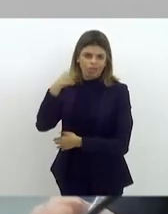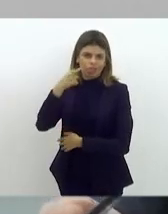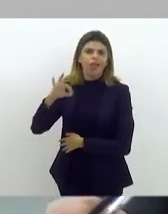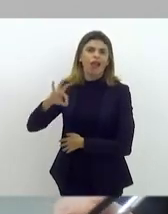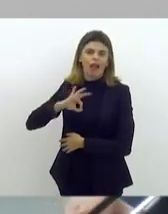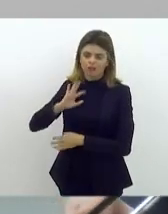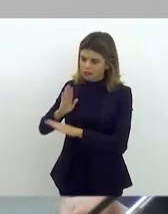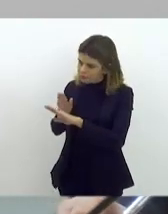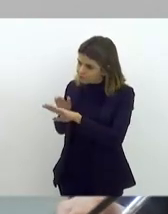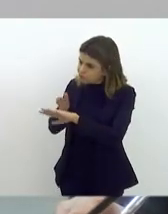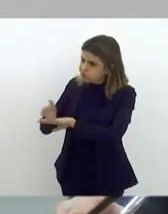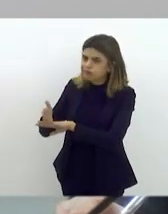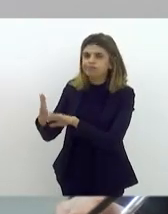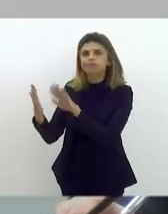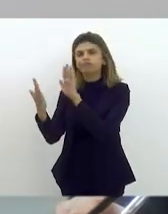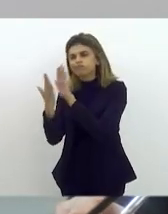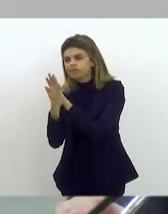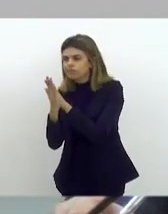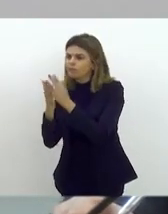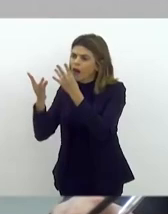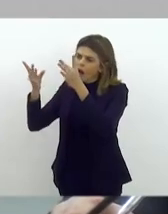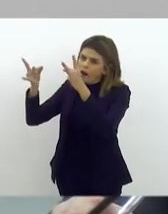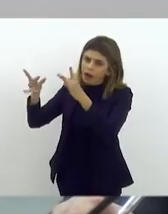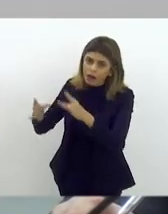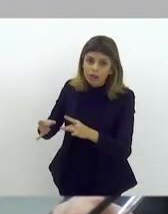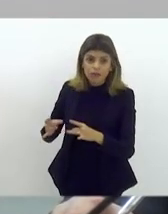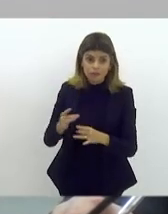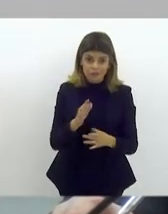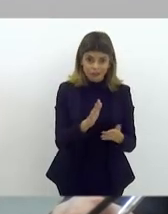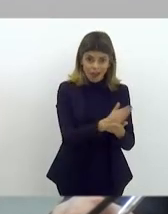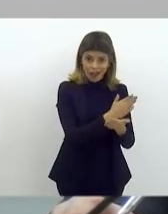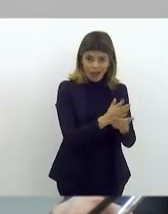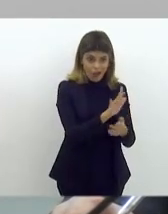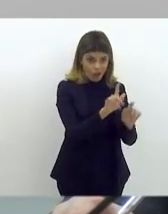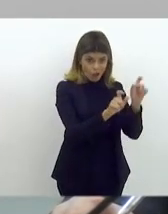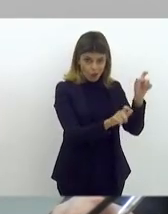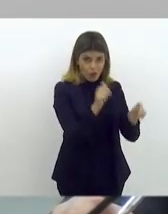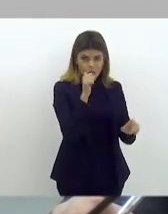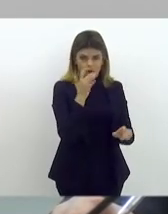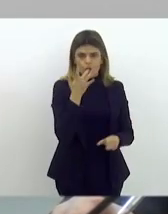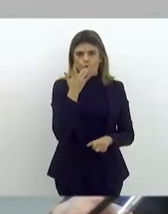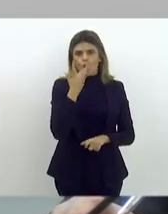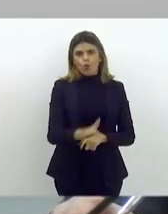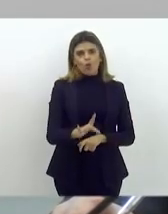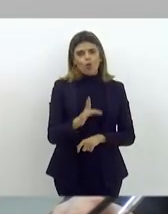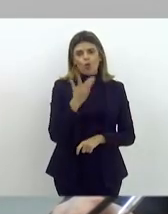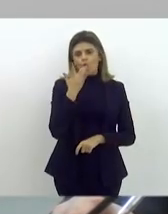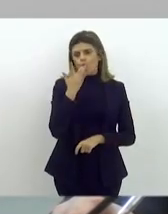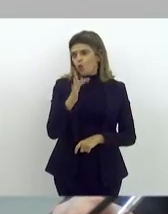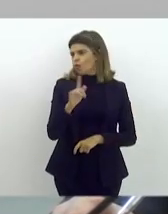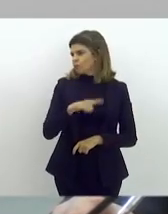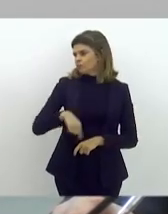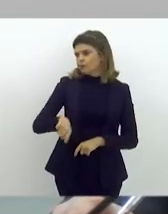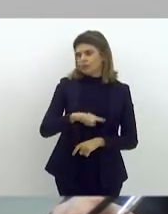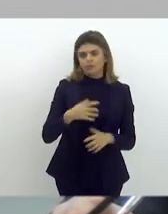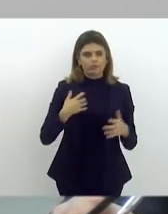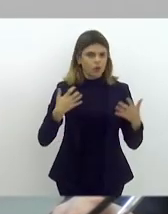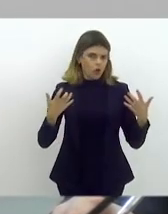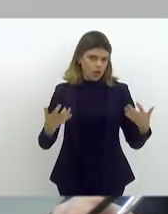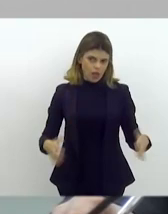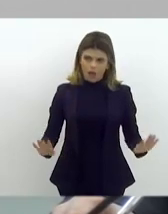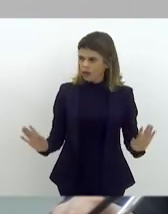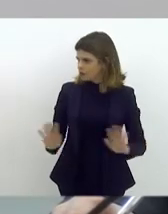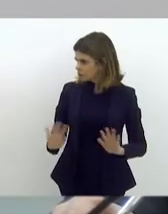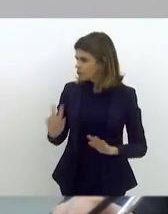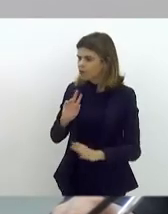ela precisa ir uma delegacia o que tem ainda inibido muitas mulheres a fazer esse registro porque elas falam vou fazer o registro mas vou ter